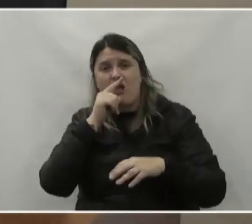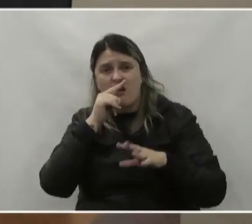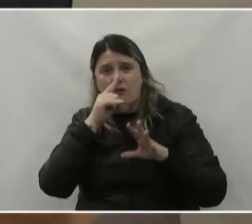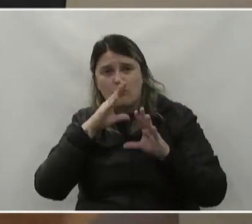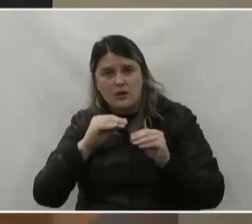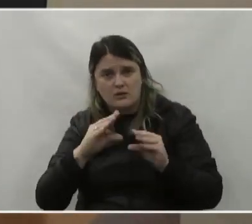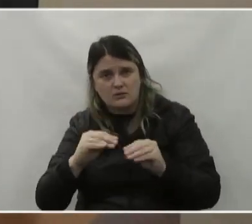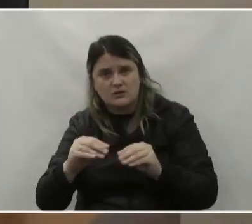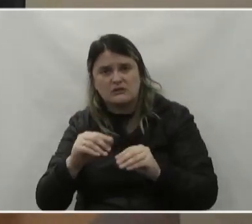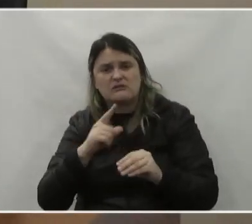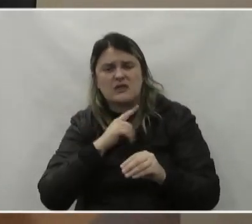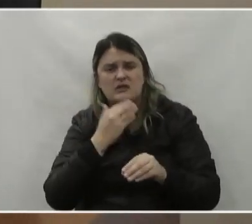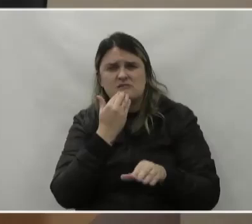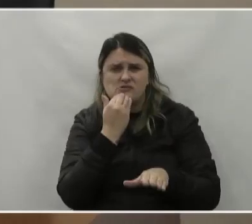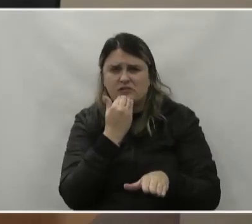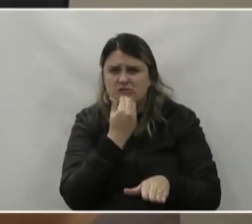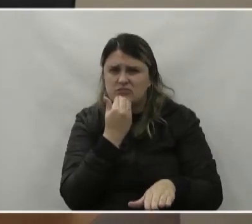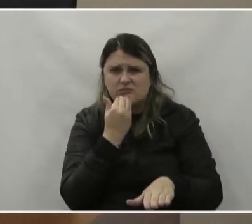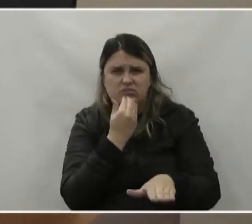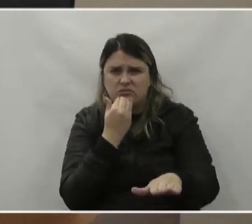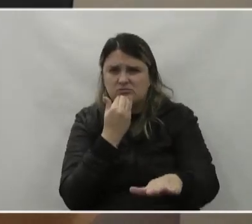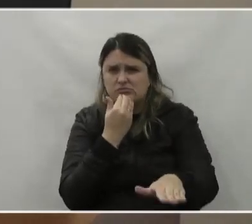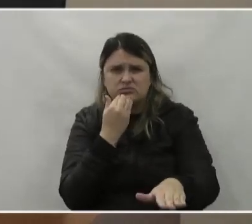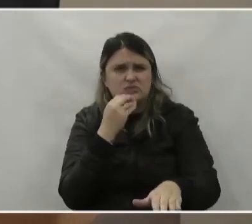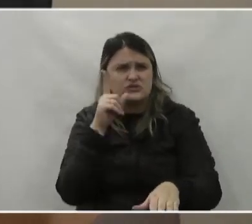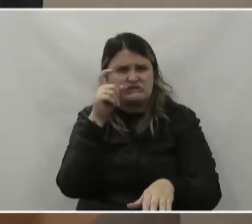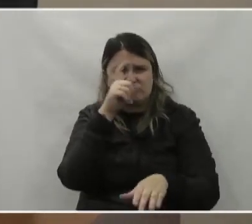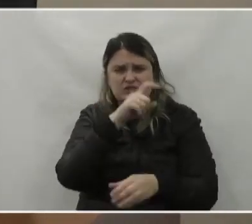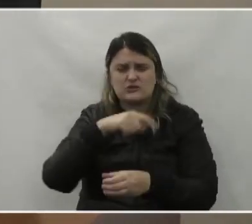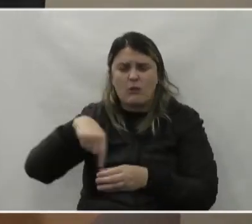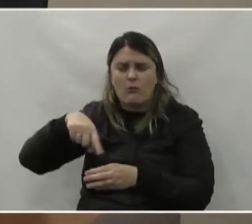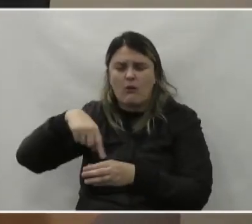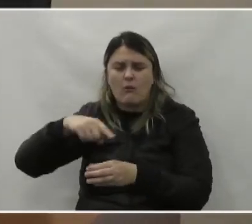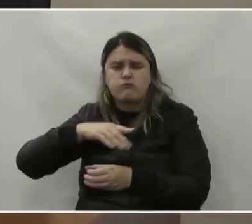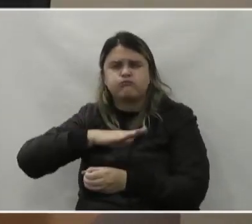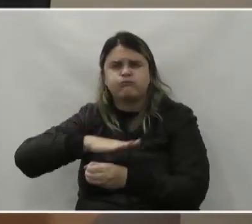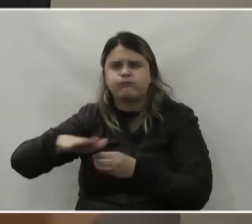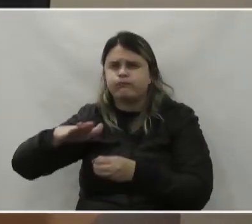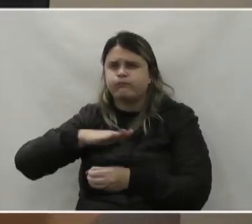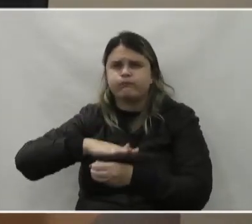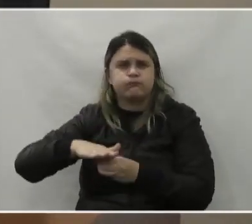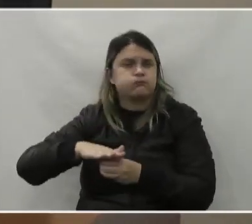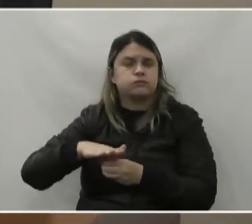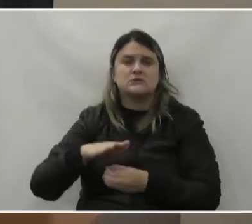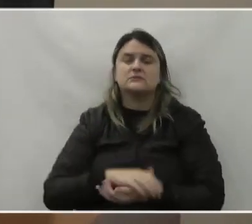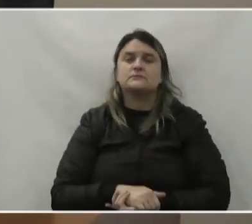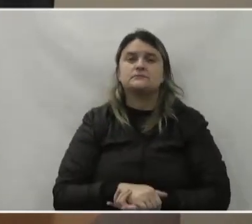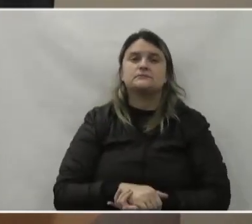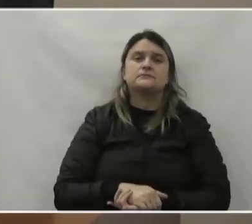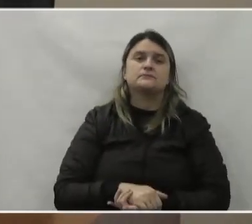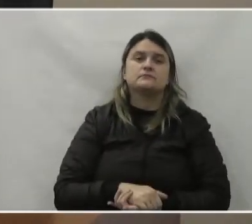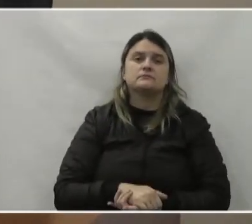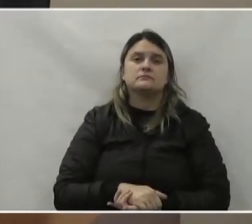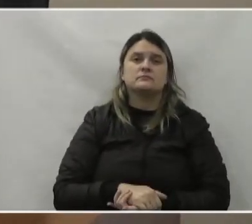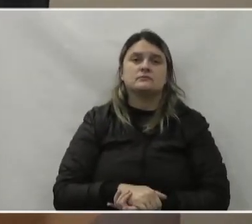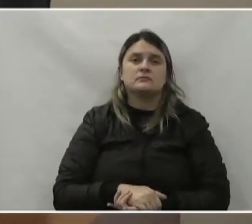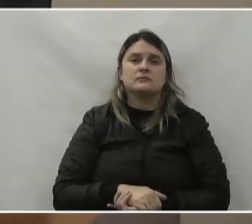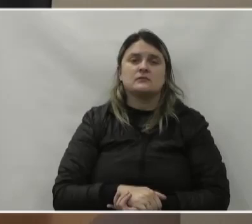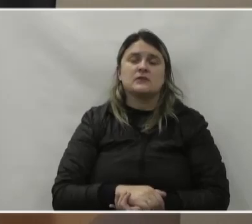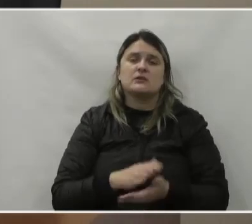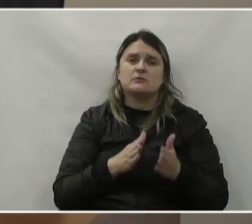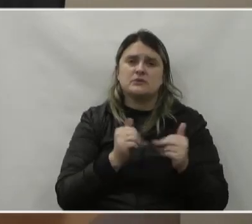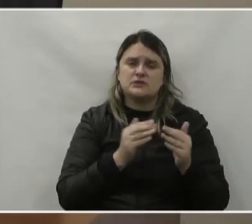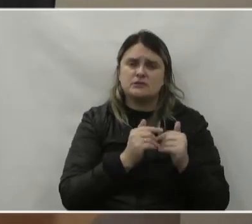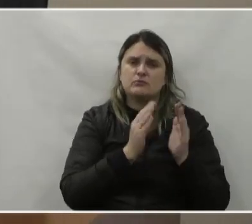sofre com os buracos, com as bocas de lobo ali entupidas. Então, eu quero fazer um